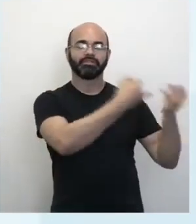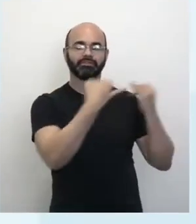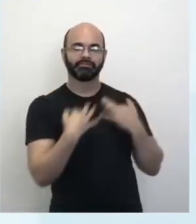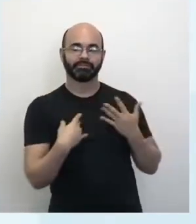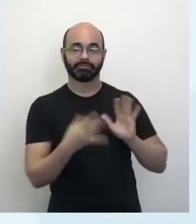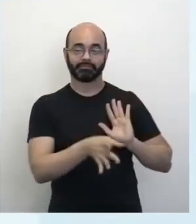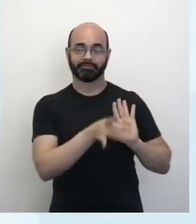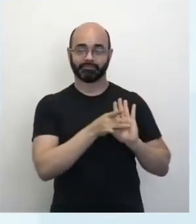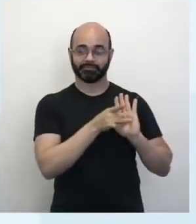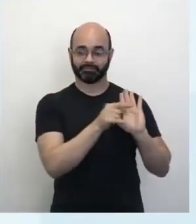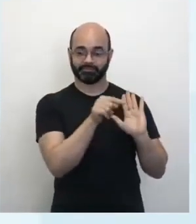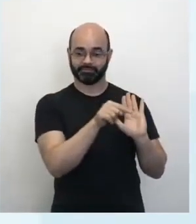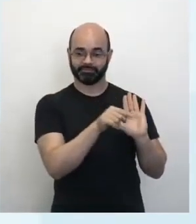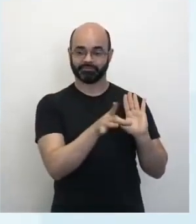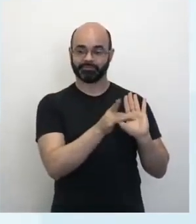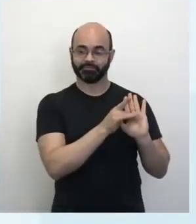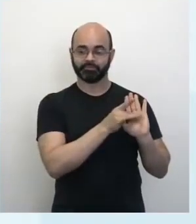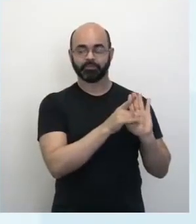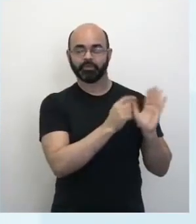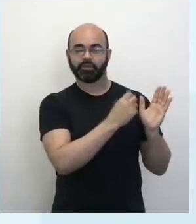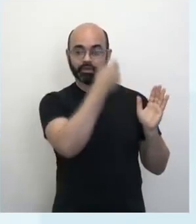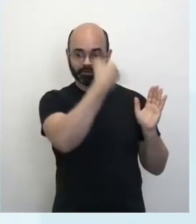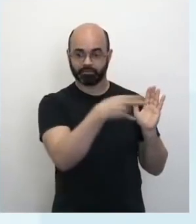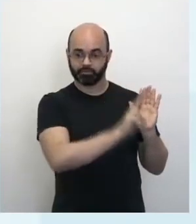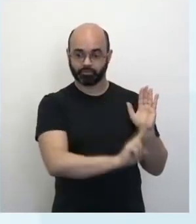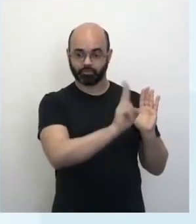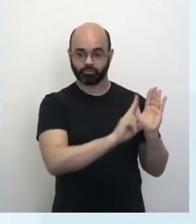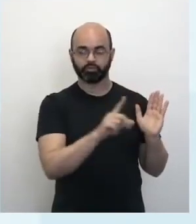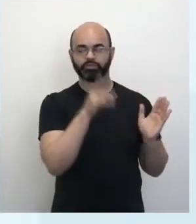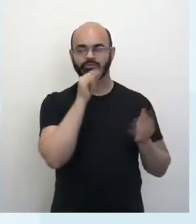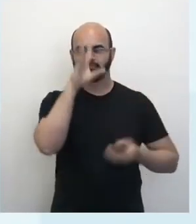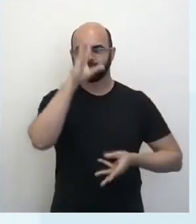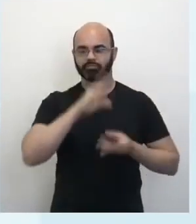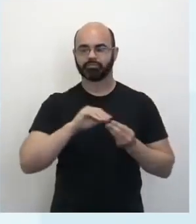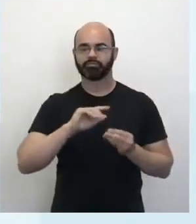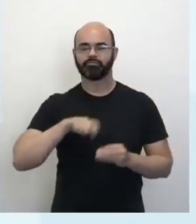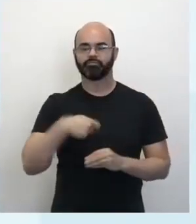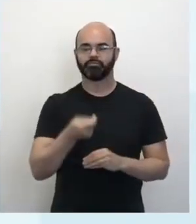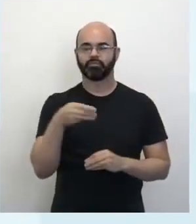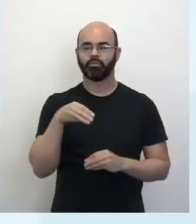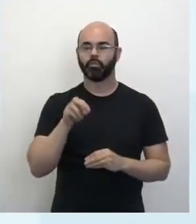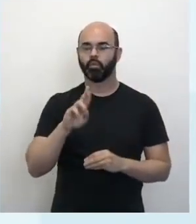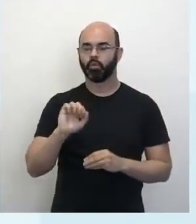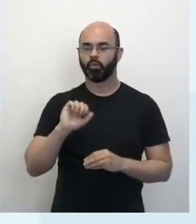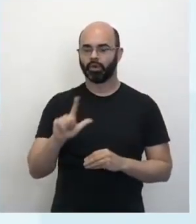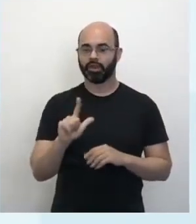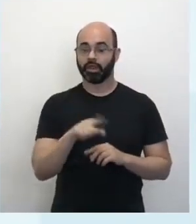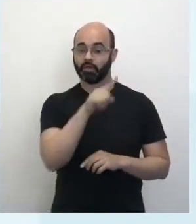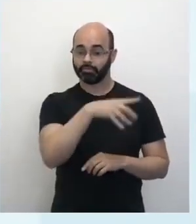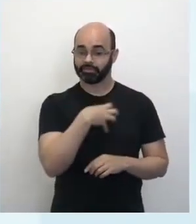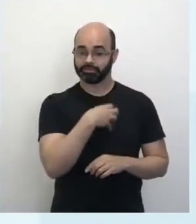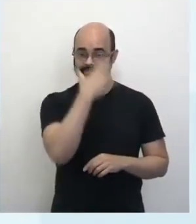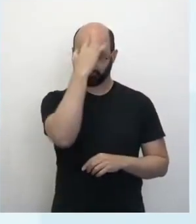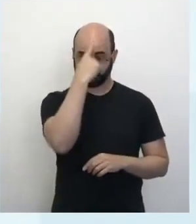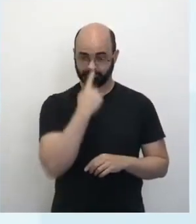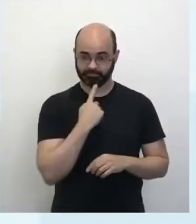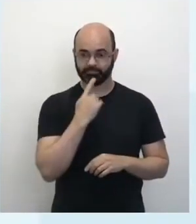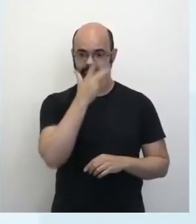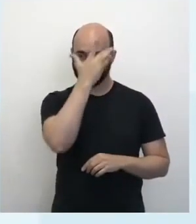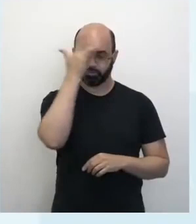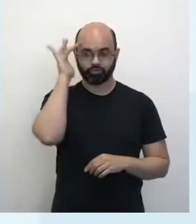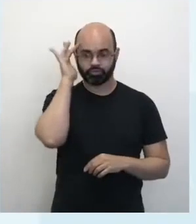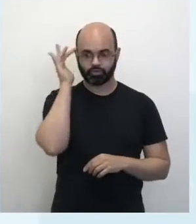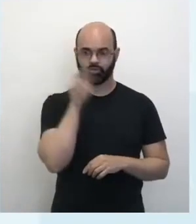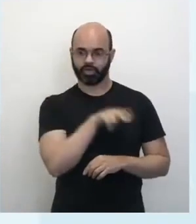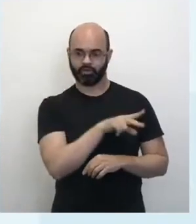personagens ali, eles passam uma lição de moral com características de situações humanas, ok? Então,